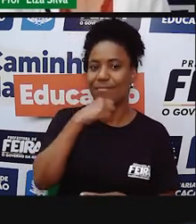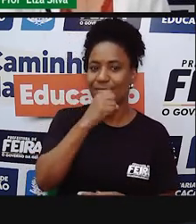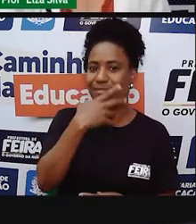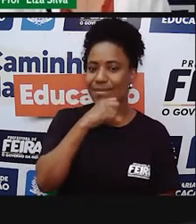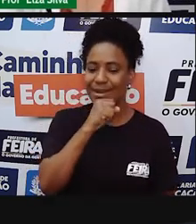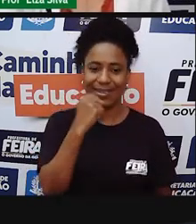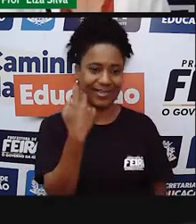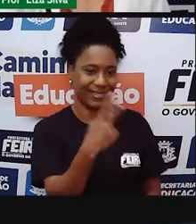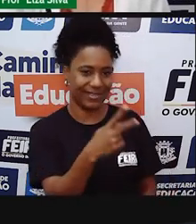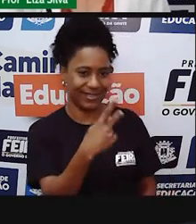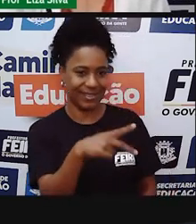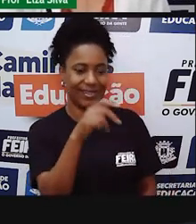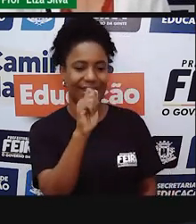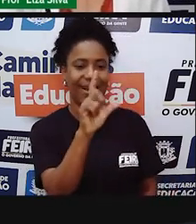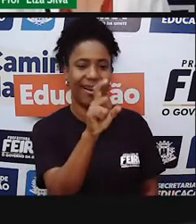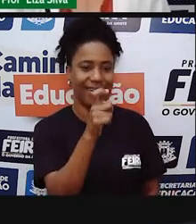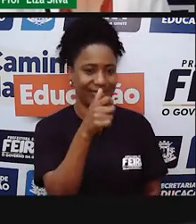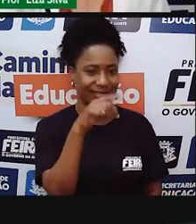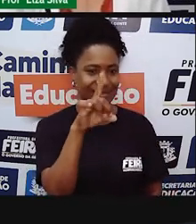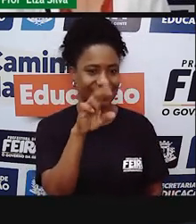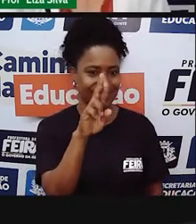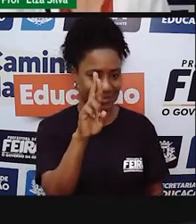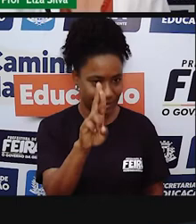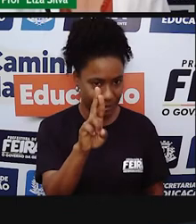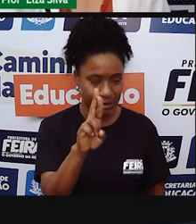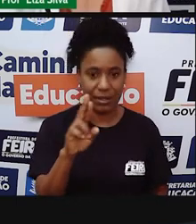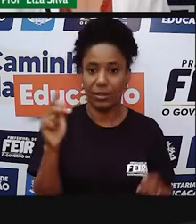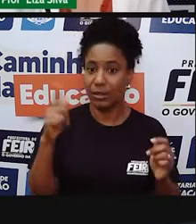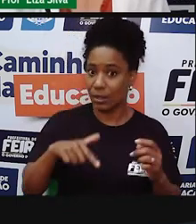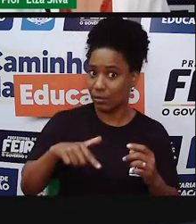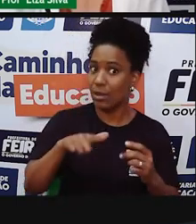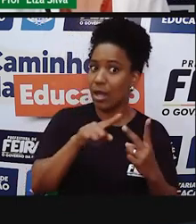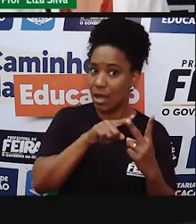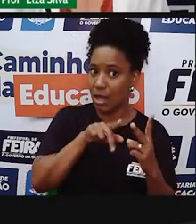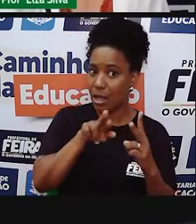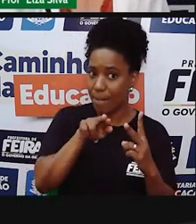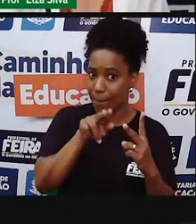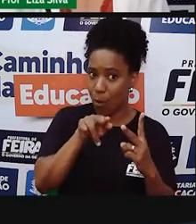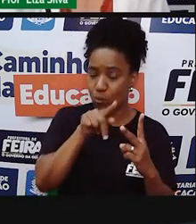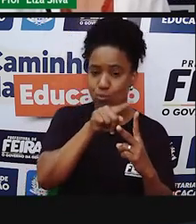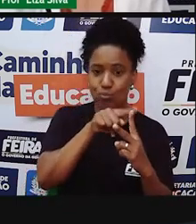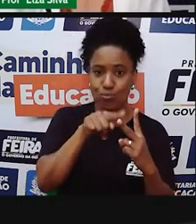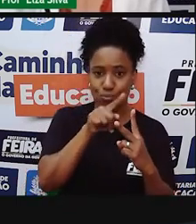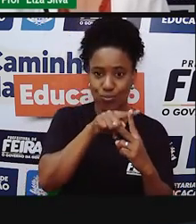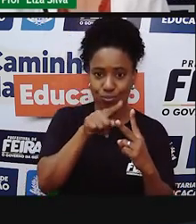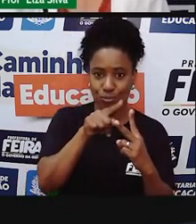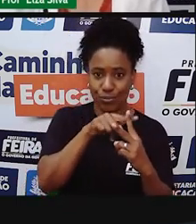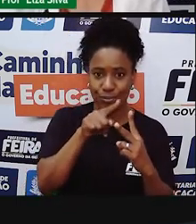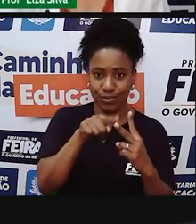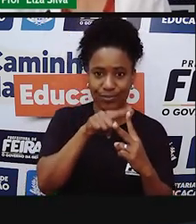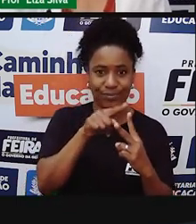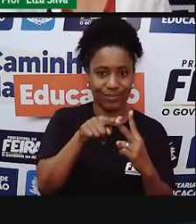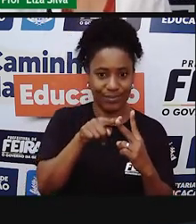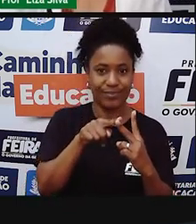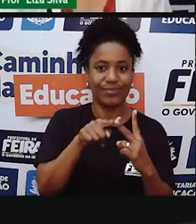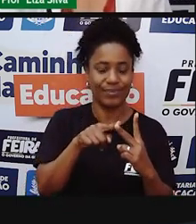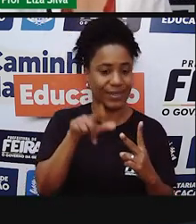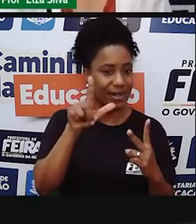siblings, irmãos. Laura is his sister. Laura é irmã